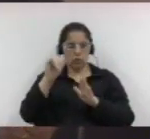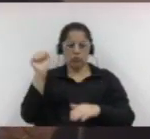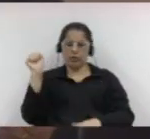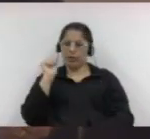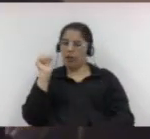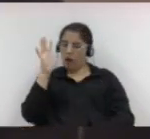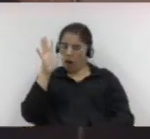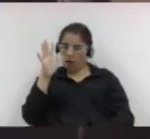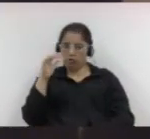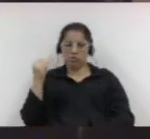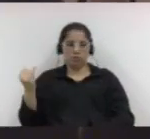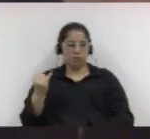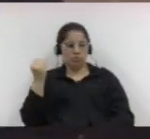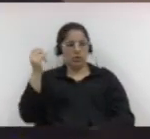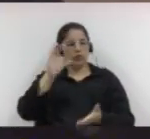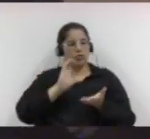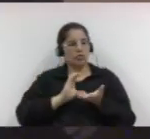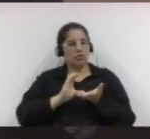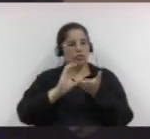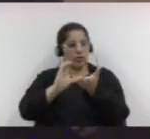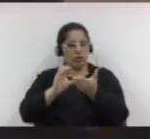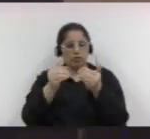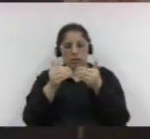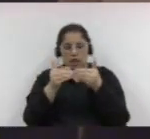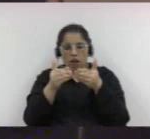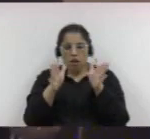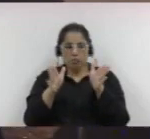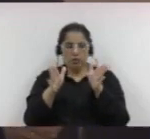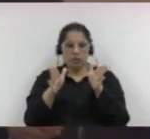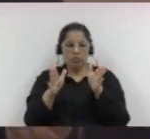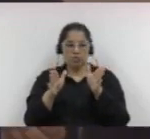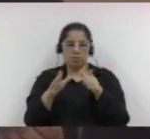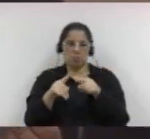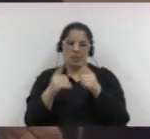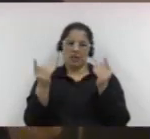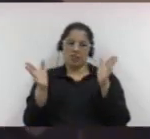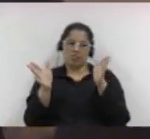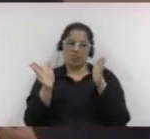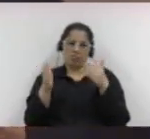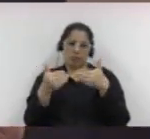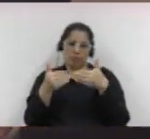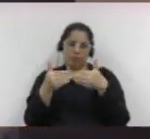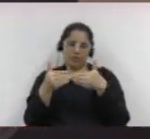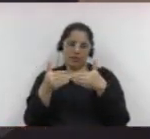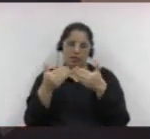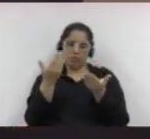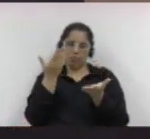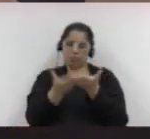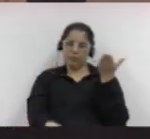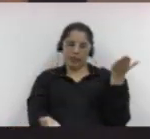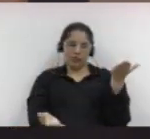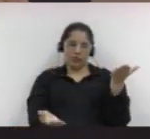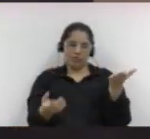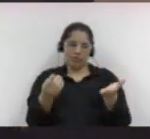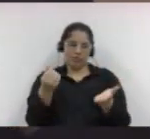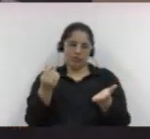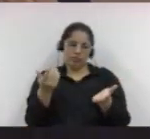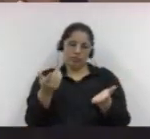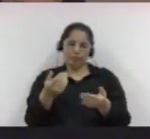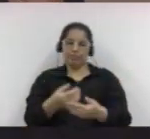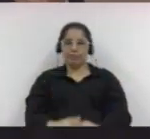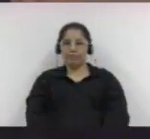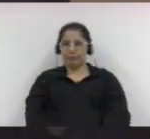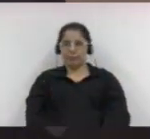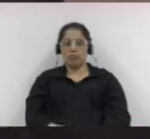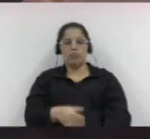de Limeira com a abertura, porém com o fechamento só a perder. Por quê? Daqui a 5